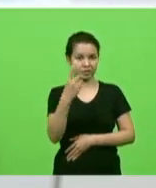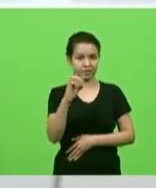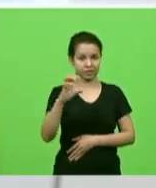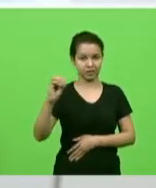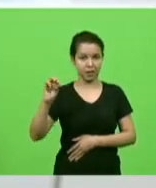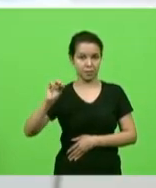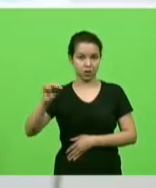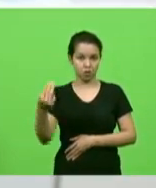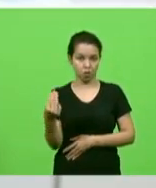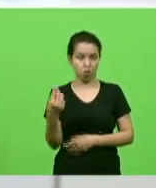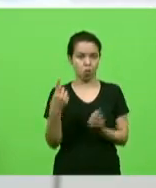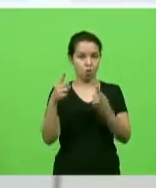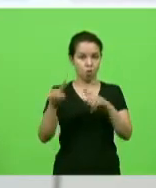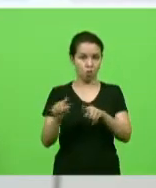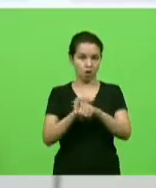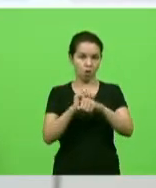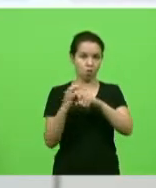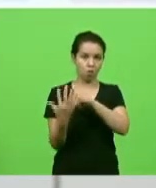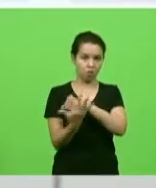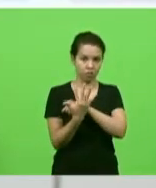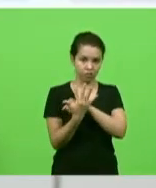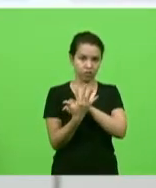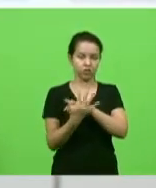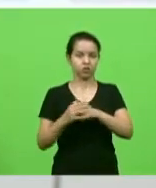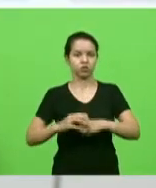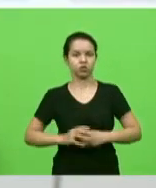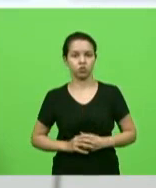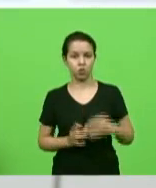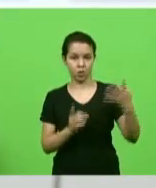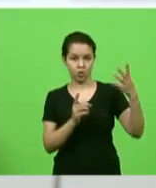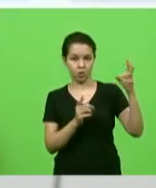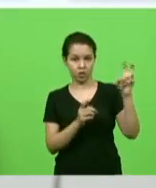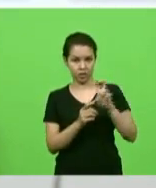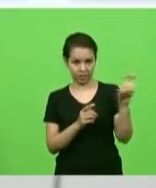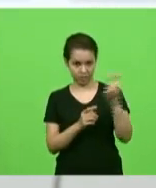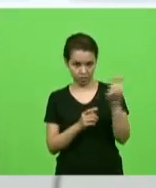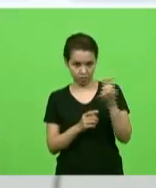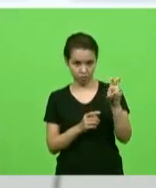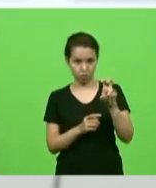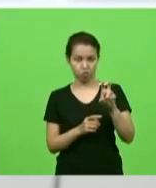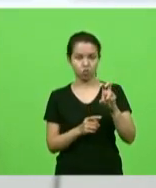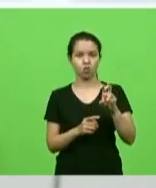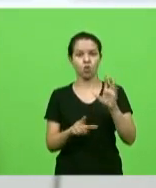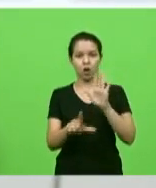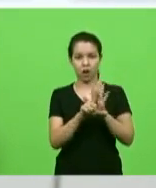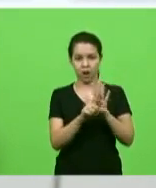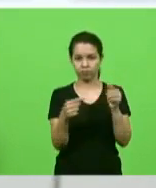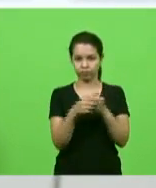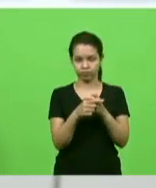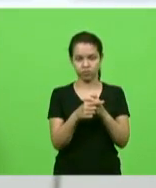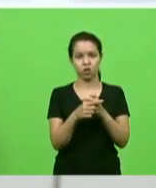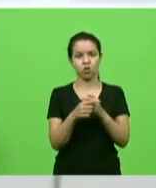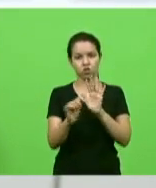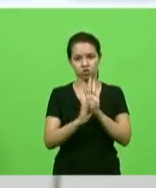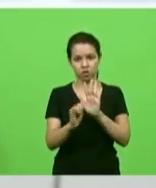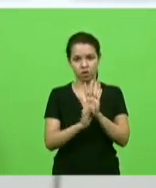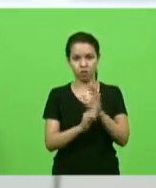no combate a corrida 19 o quinto e legalidade do edital sexto